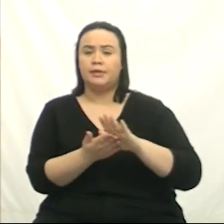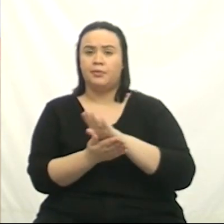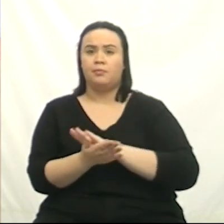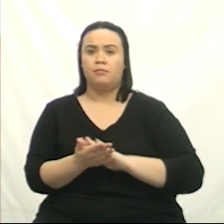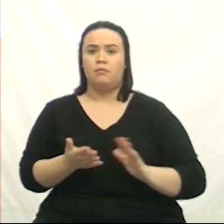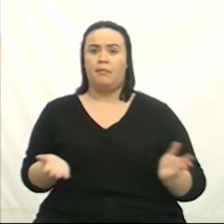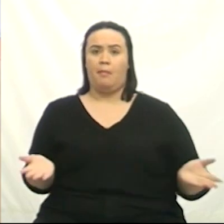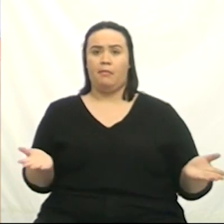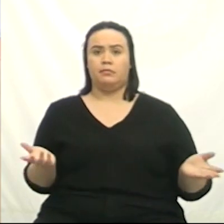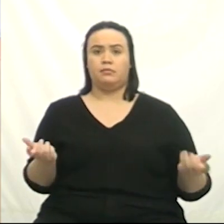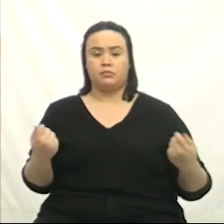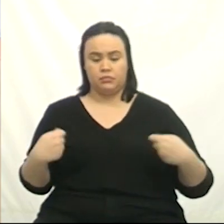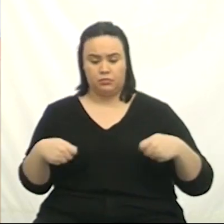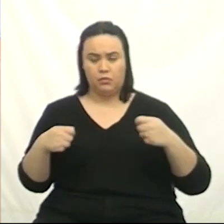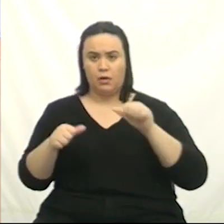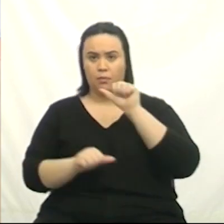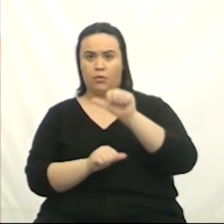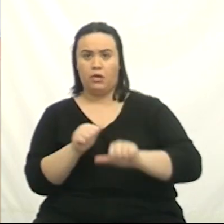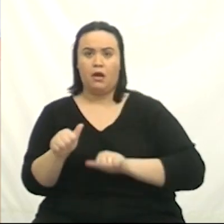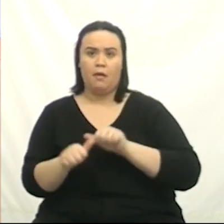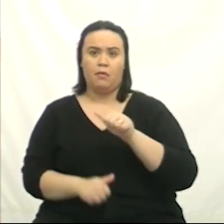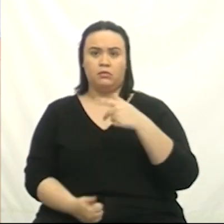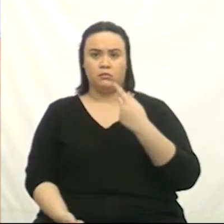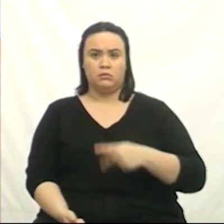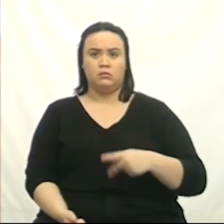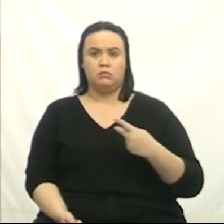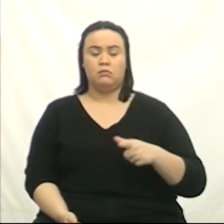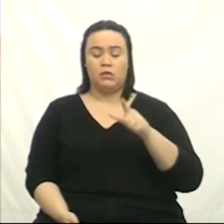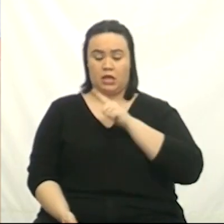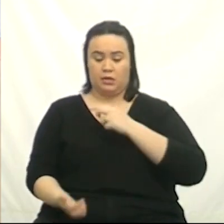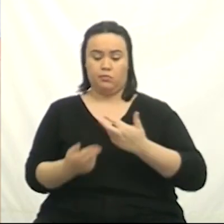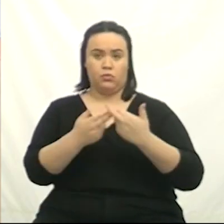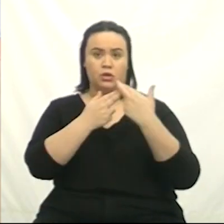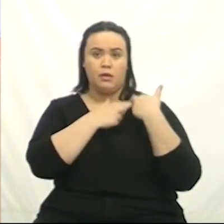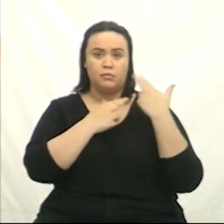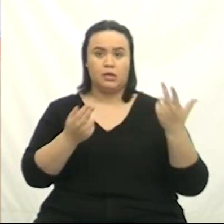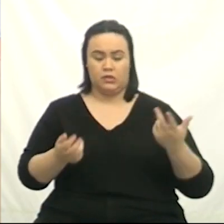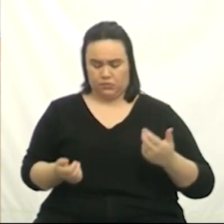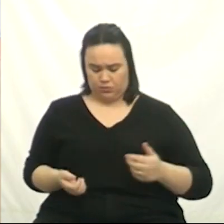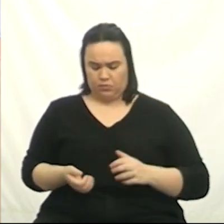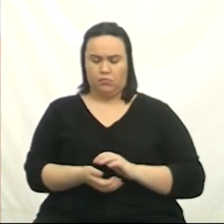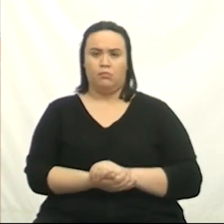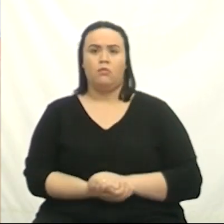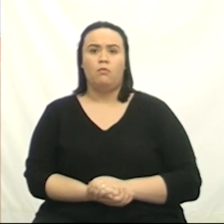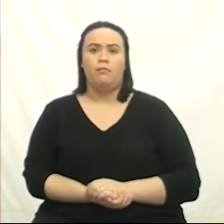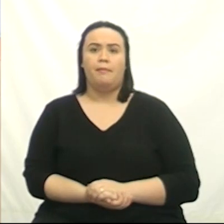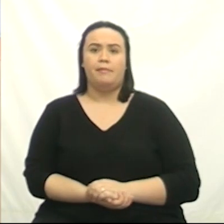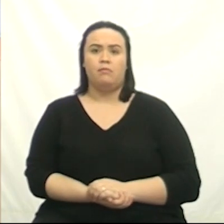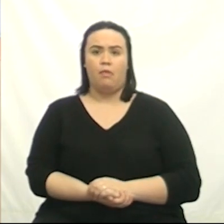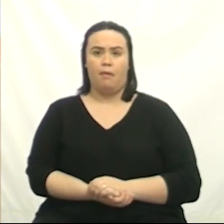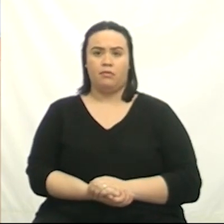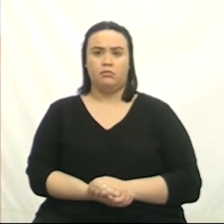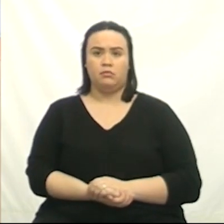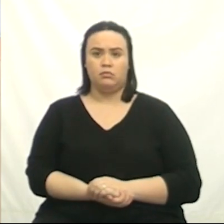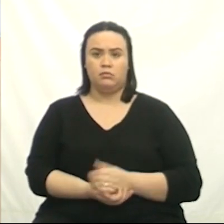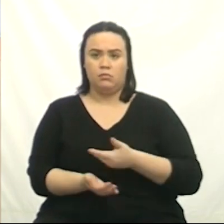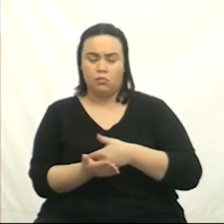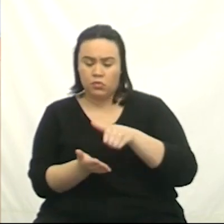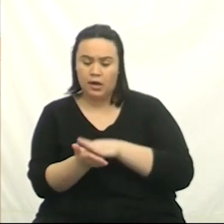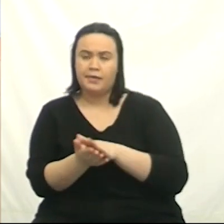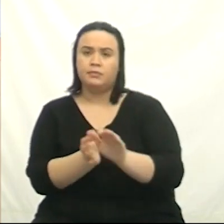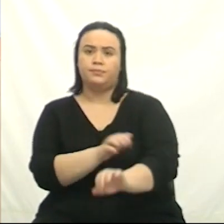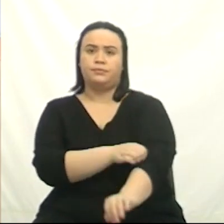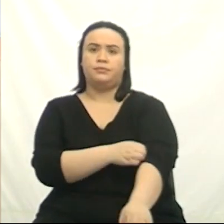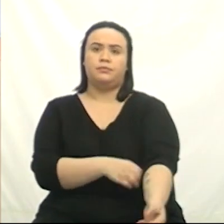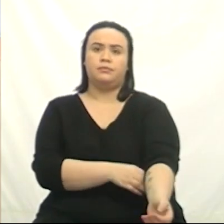Muitas vezes tem que multar. Essa casa não pode, não tem o papel de multar. Vem do Executivo.